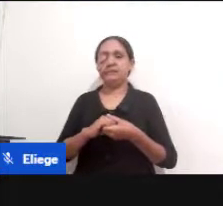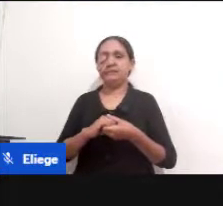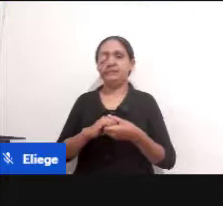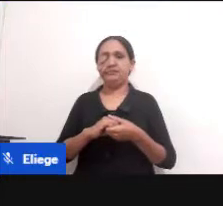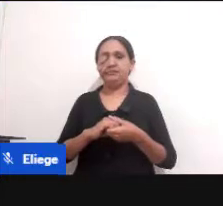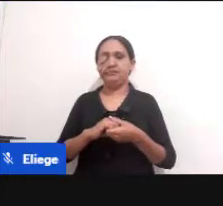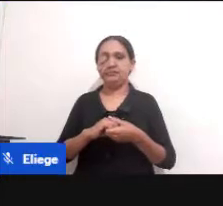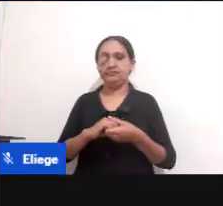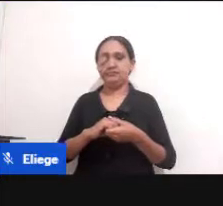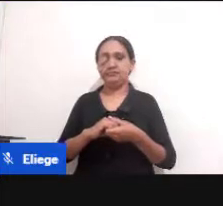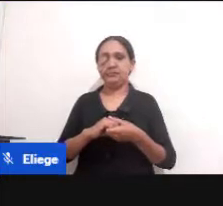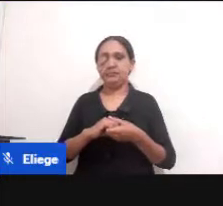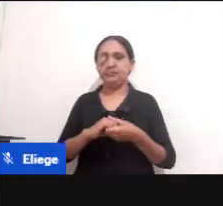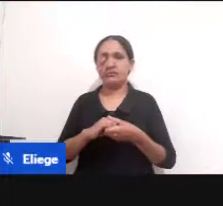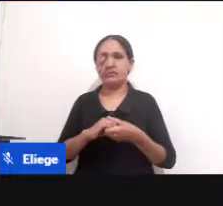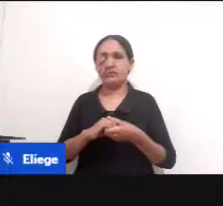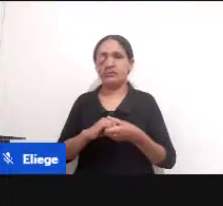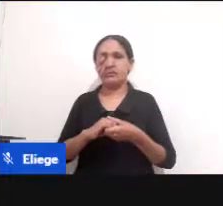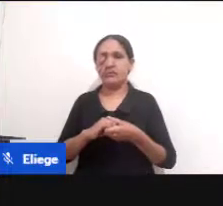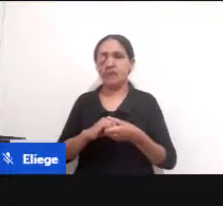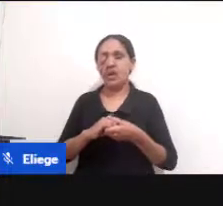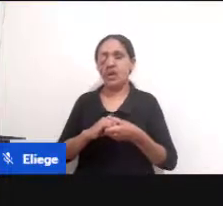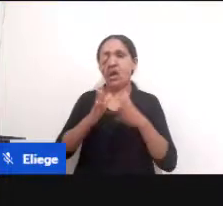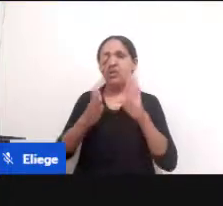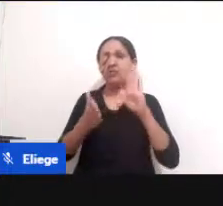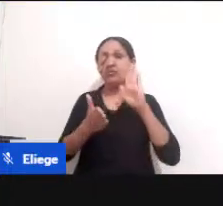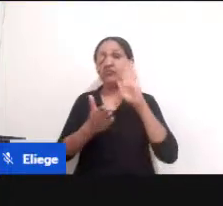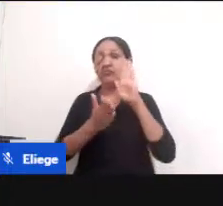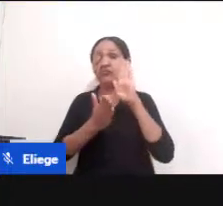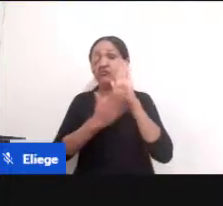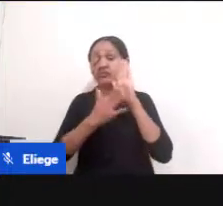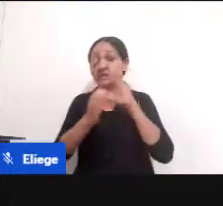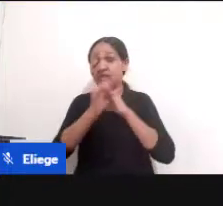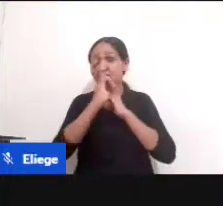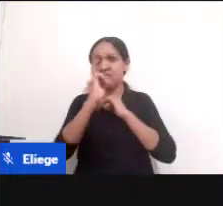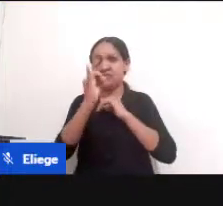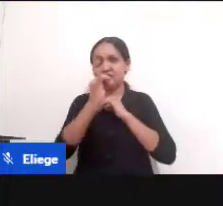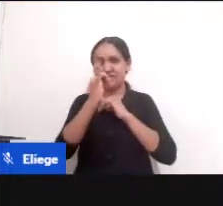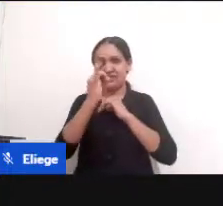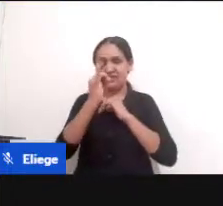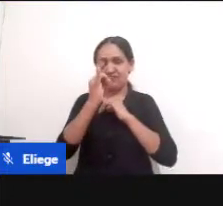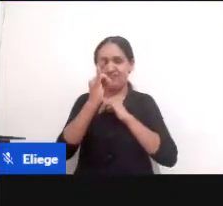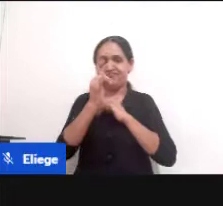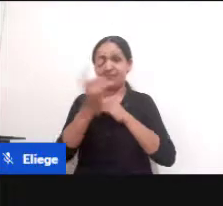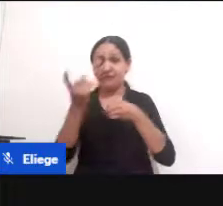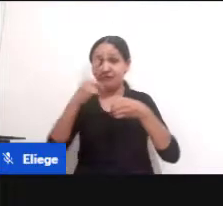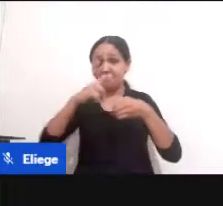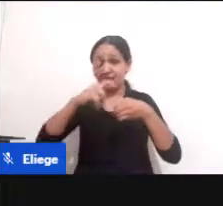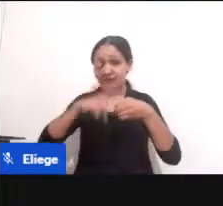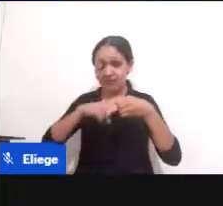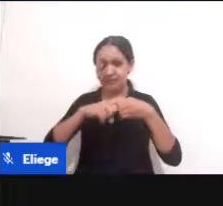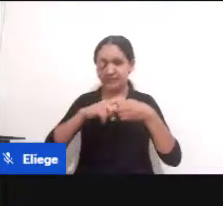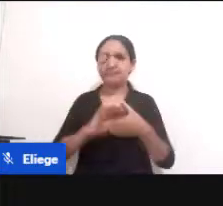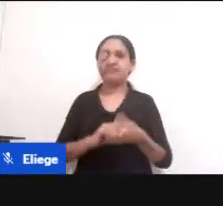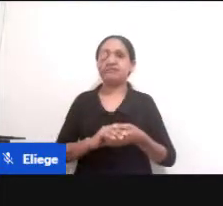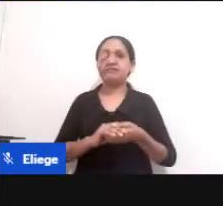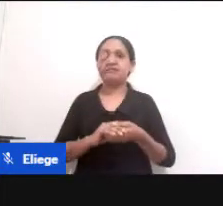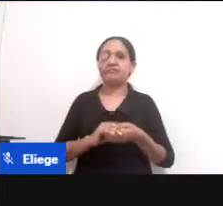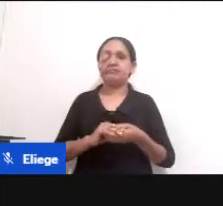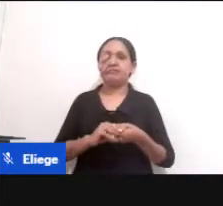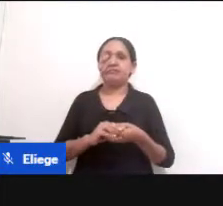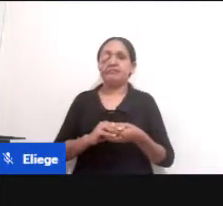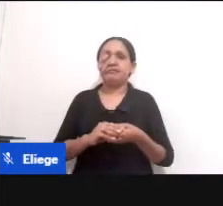Alguns aspectos relevantes nesse retorno. Nós sabemos, o slide anterior,